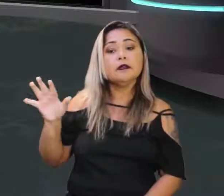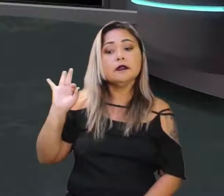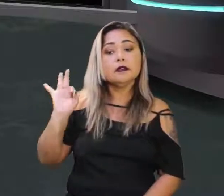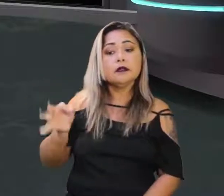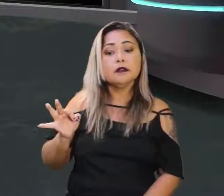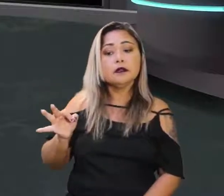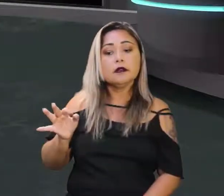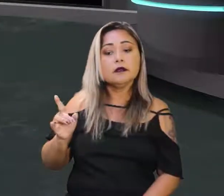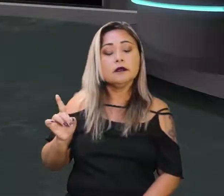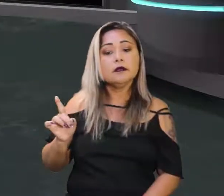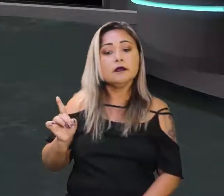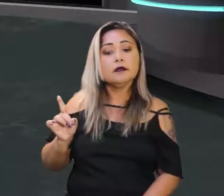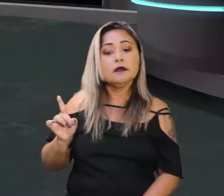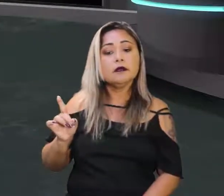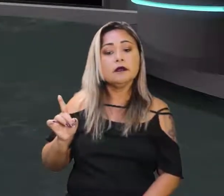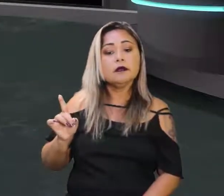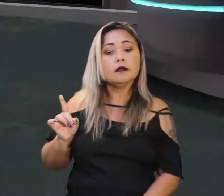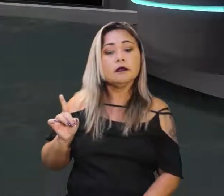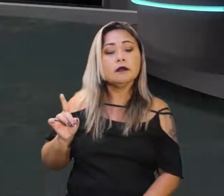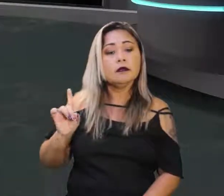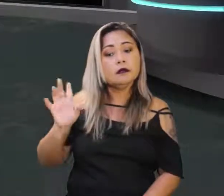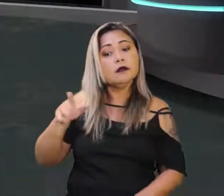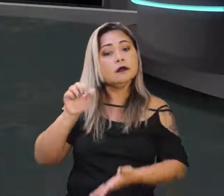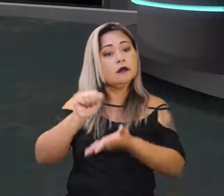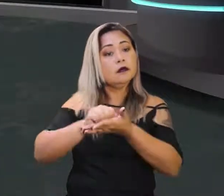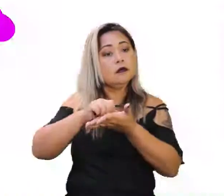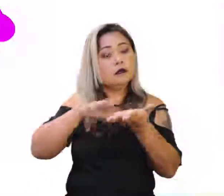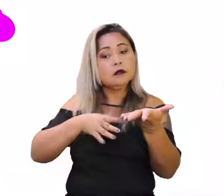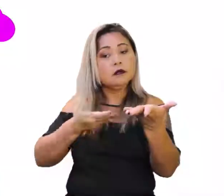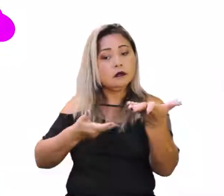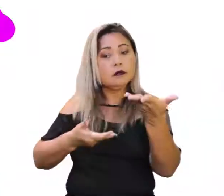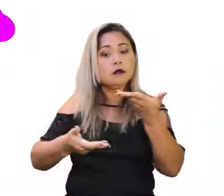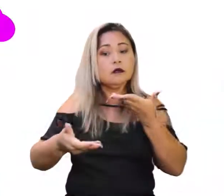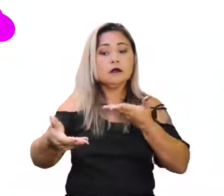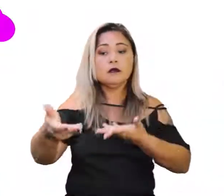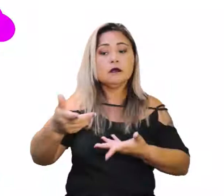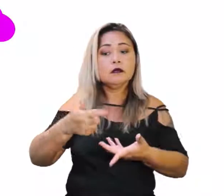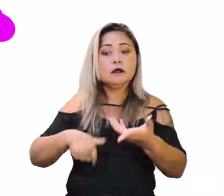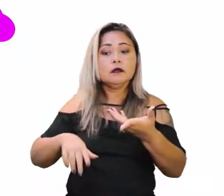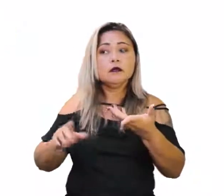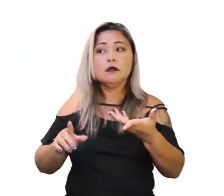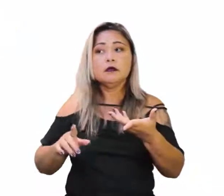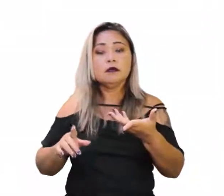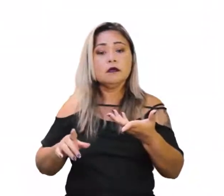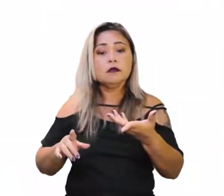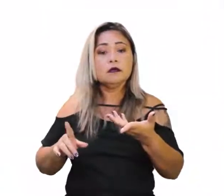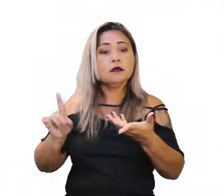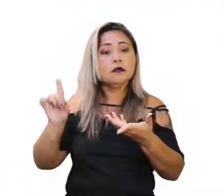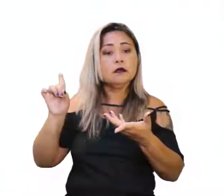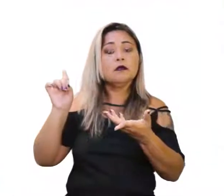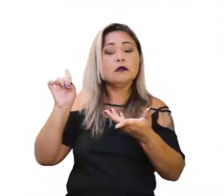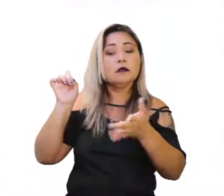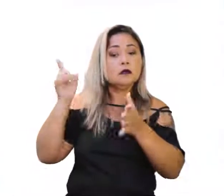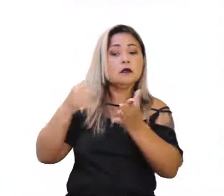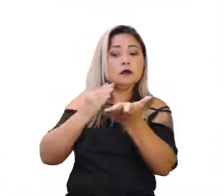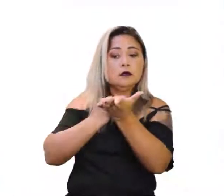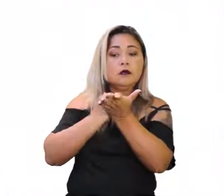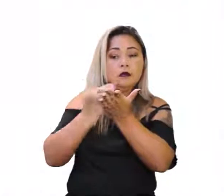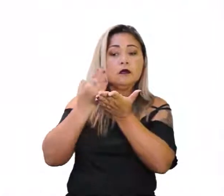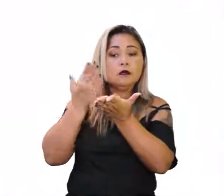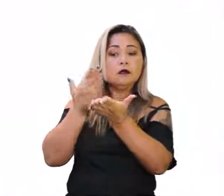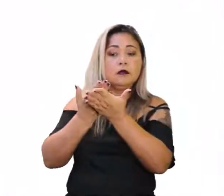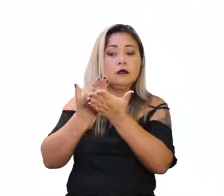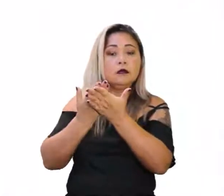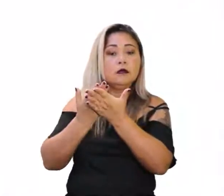Exato. Então, vamos para a nossa atividade interativa. Nós fizemos lá no início da